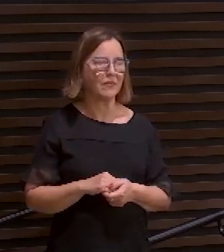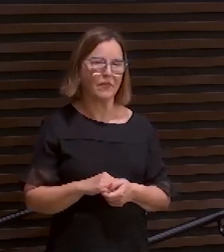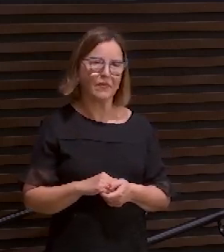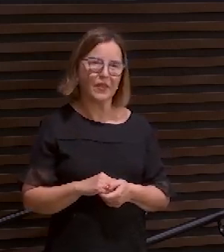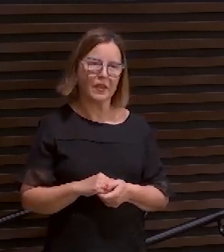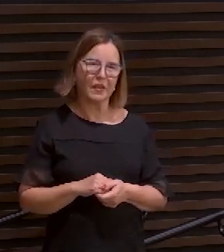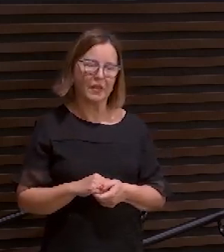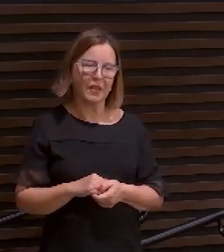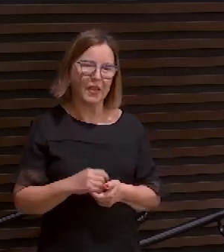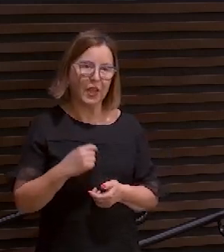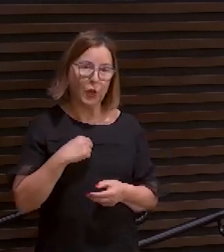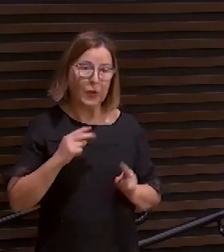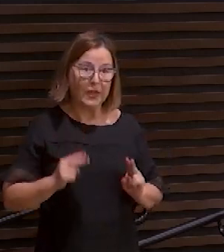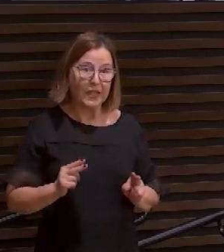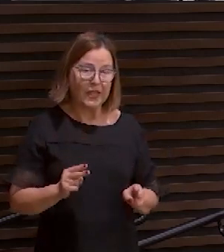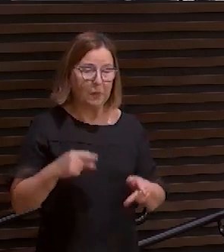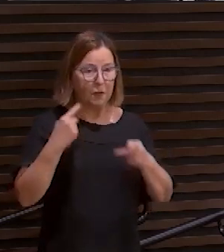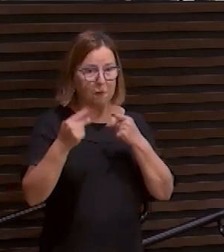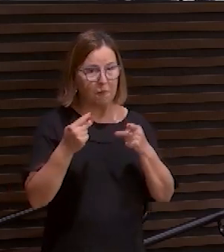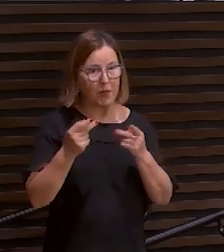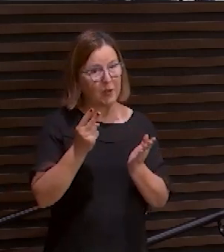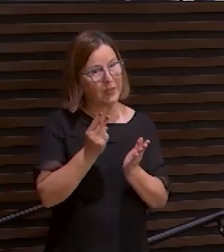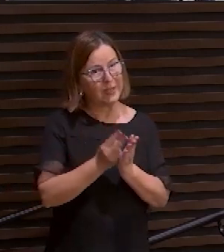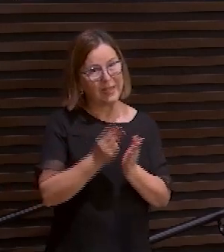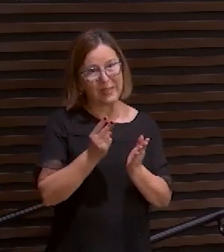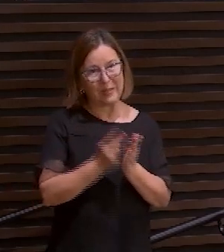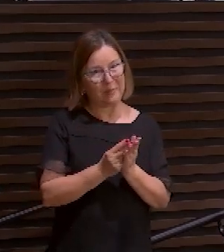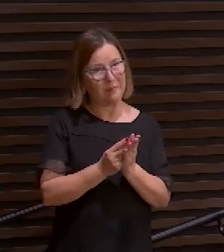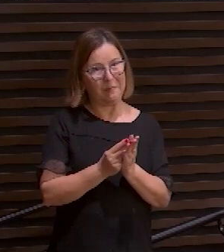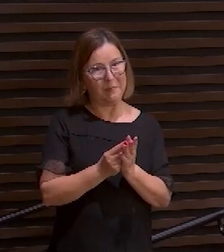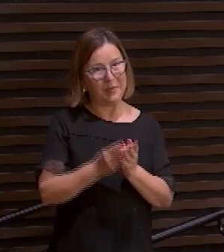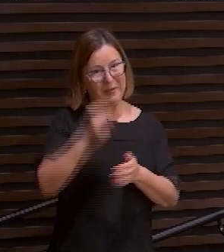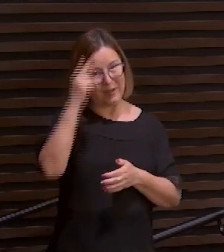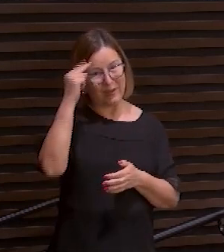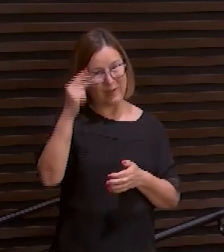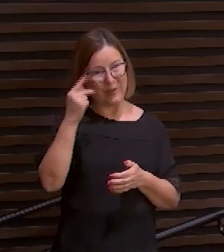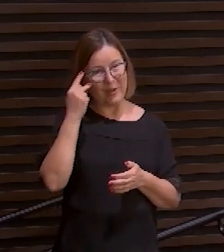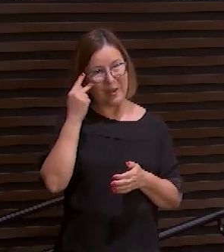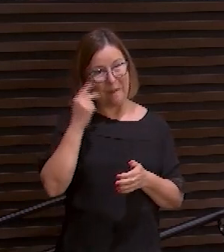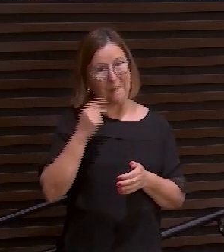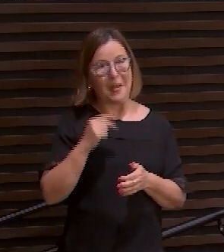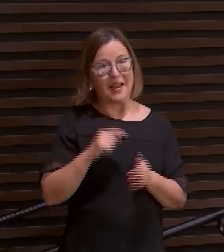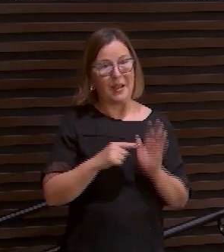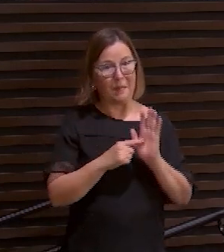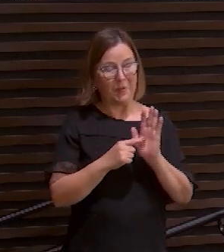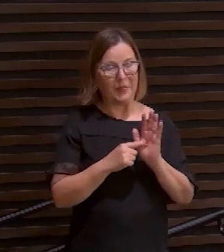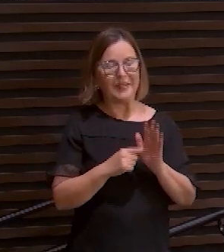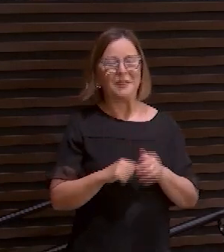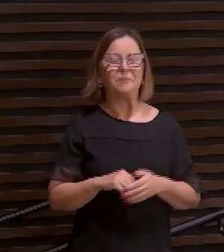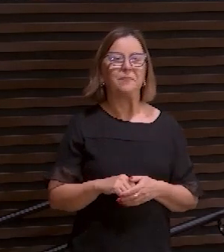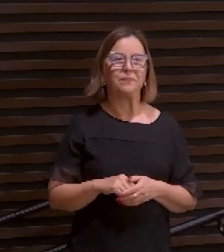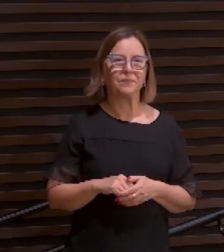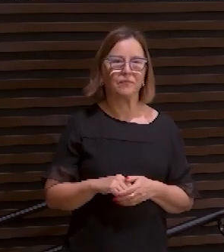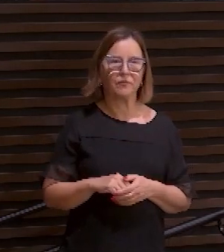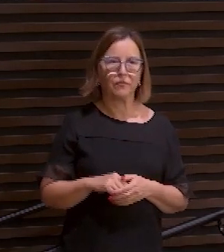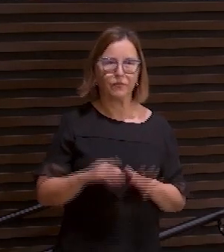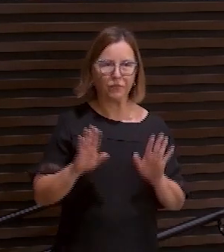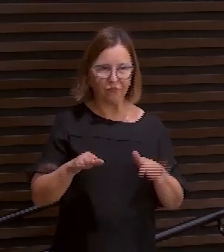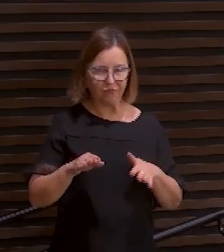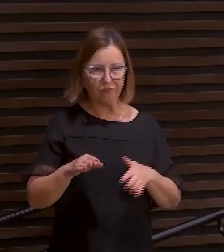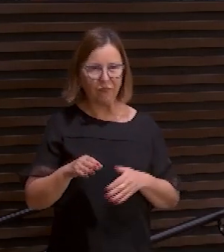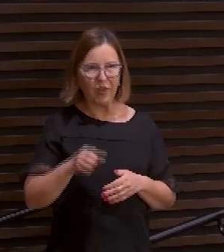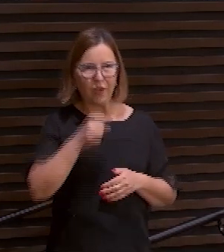mesmas ilustrações porque não tenho originalidade, mas elas me ajudam. O avô da minha